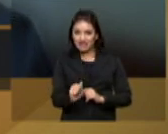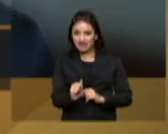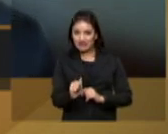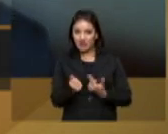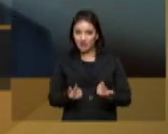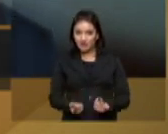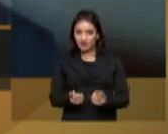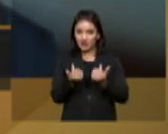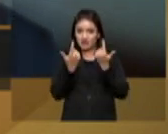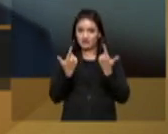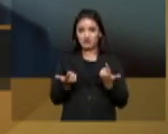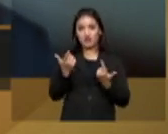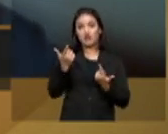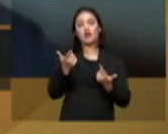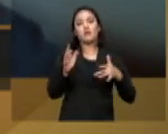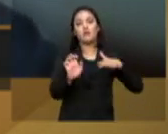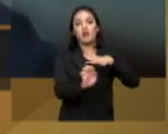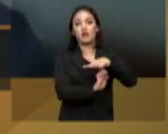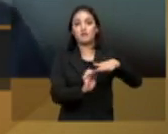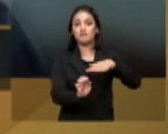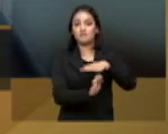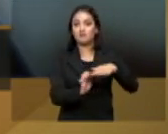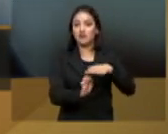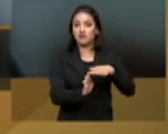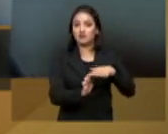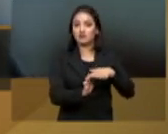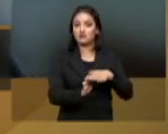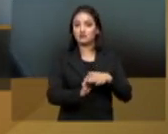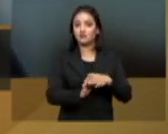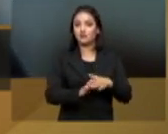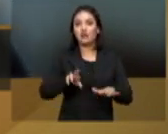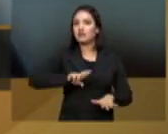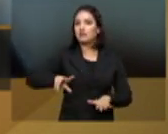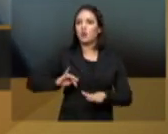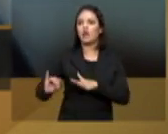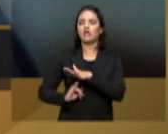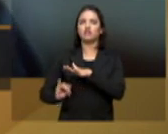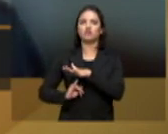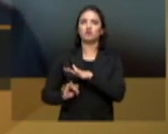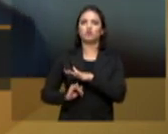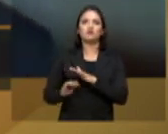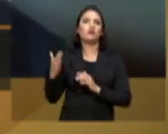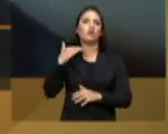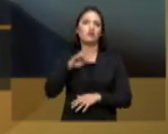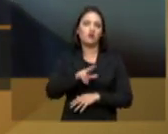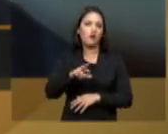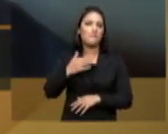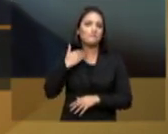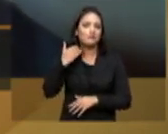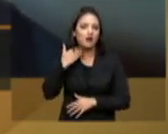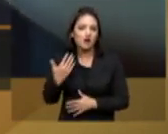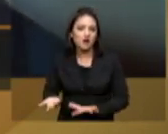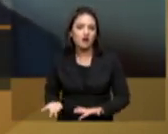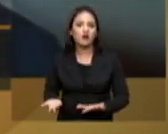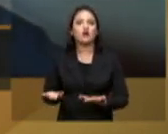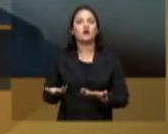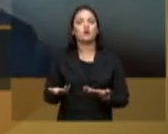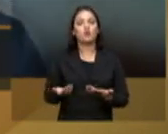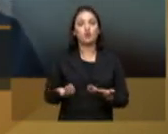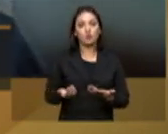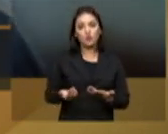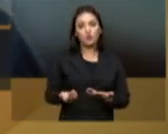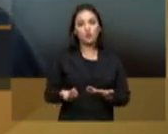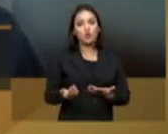financeiras para pessoas jurídicas que não sejam instituições financeiras, nem sejam a essas